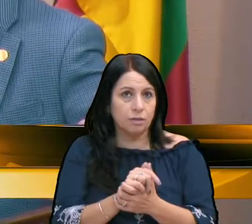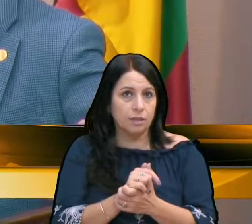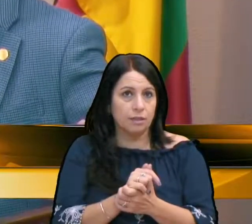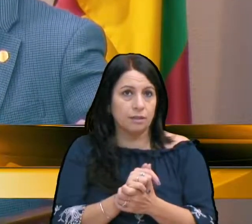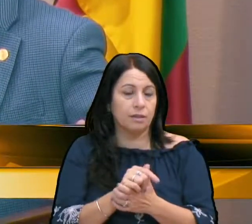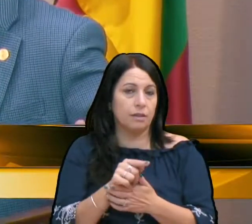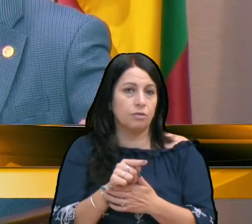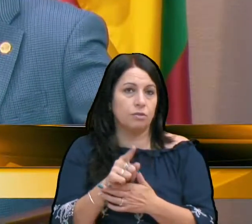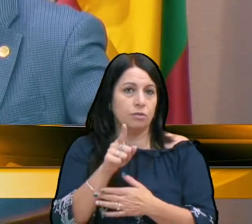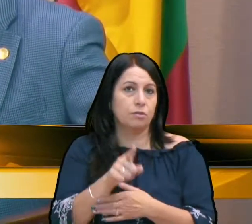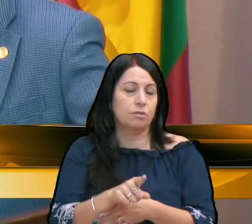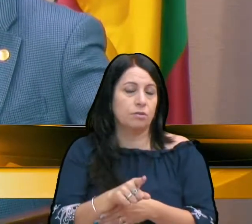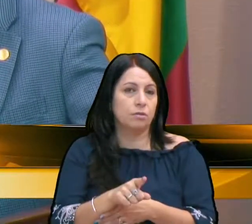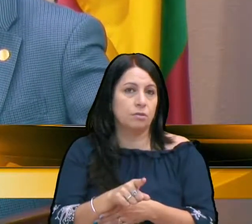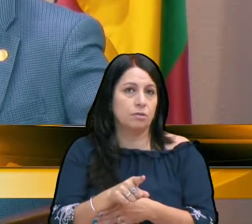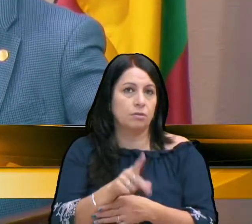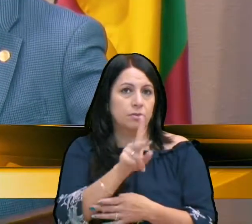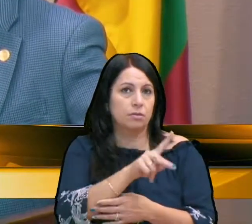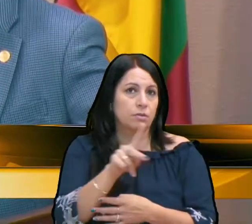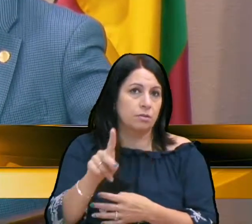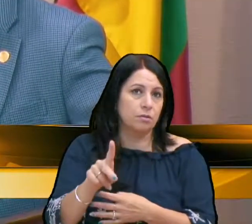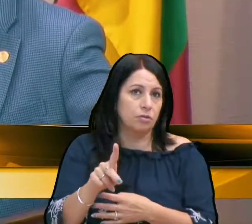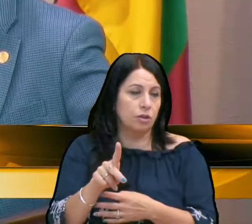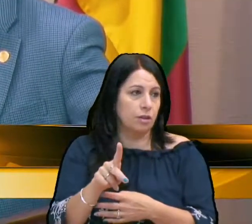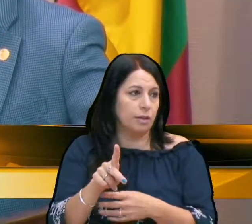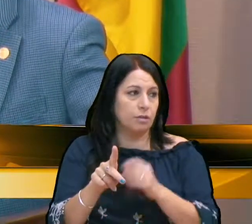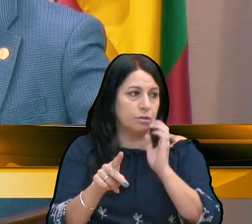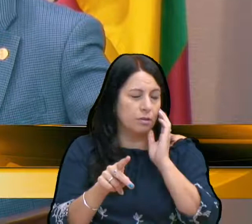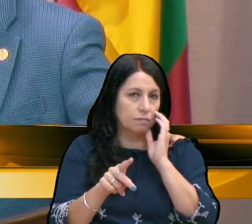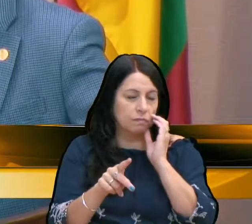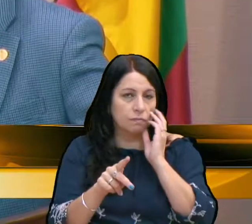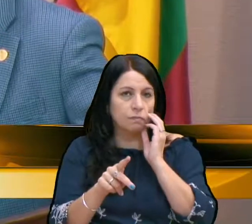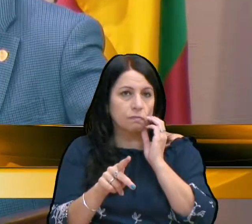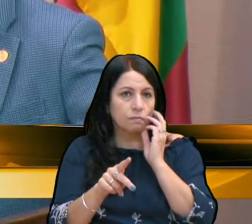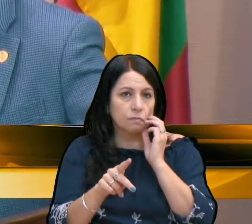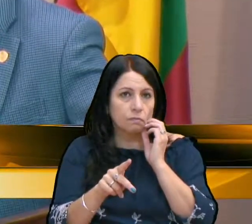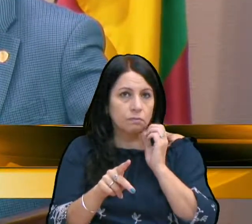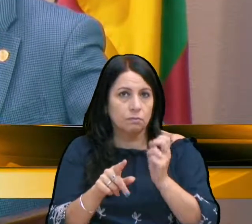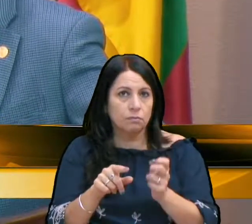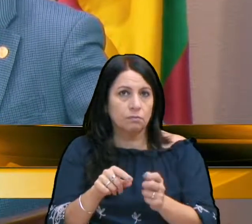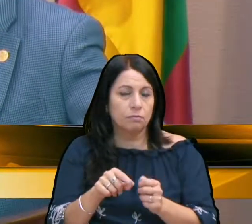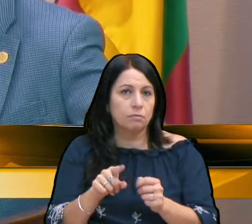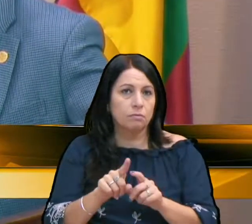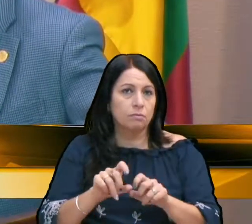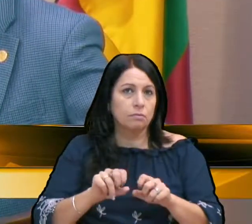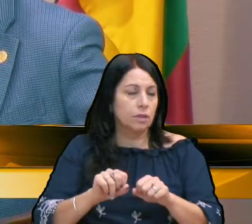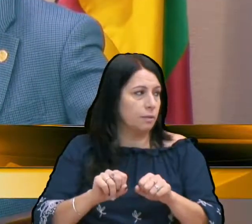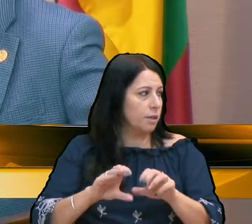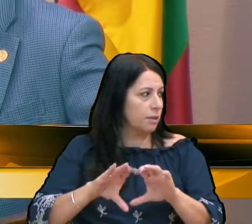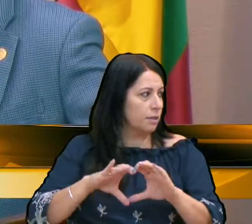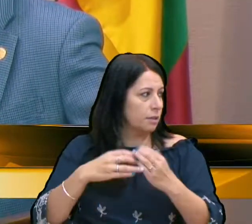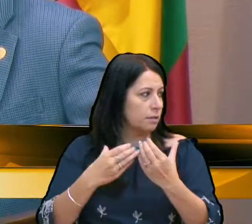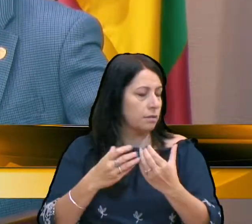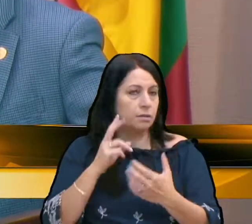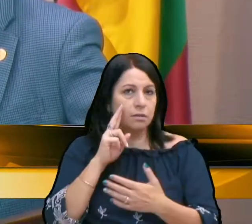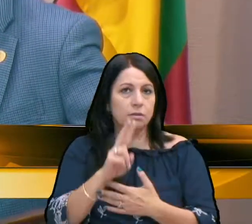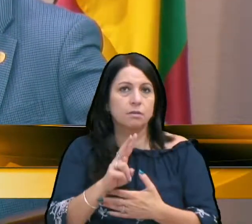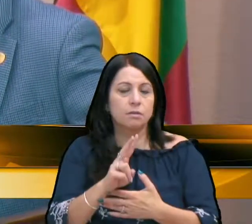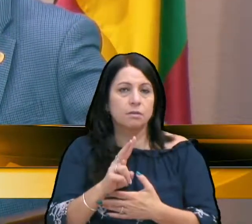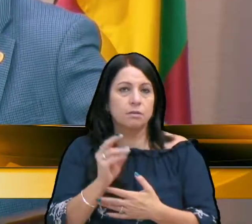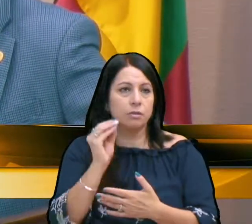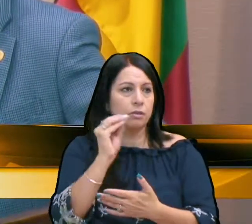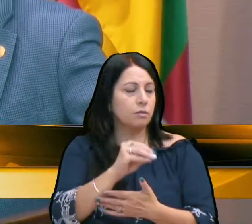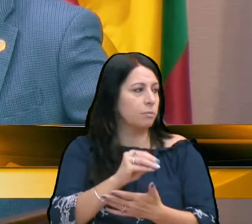que defender esses professores ou essas professoras, porque nós estamos defendendo a comunidade na qual elas estão